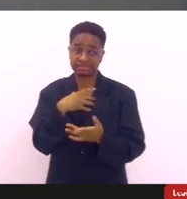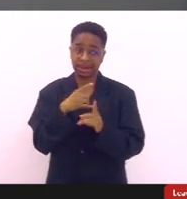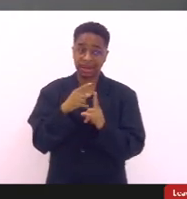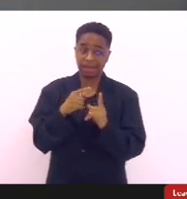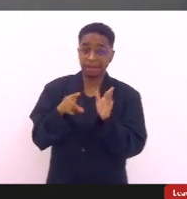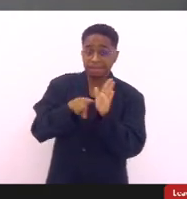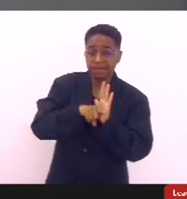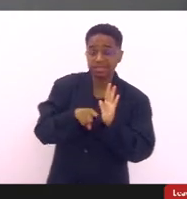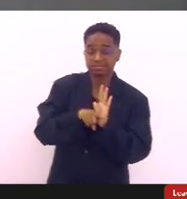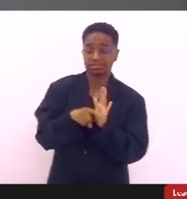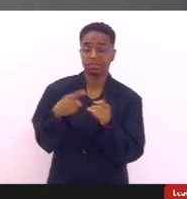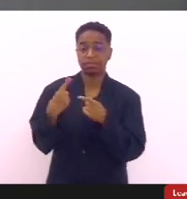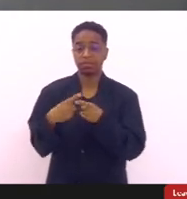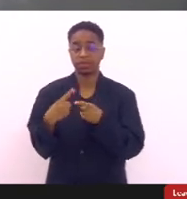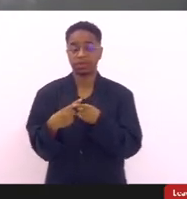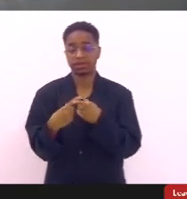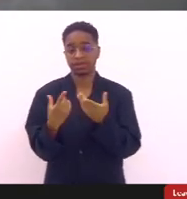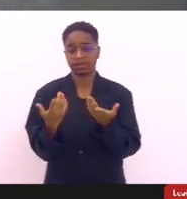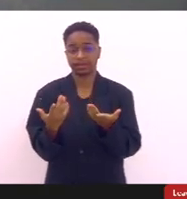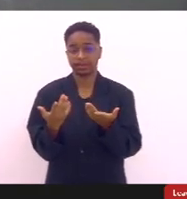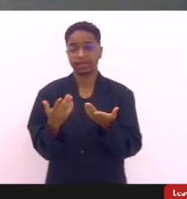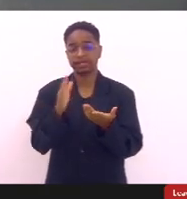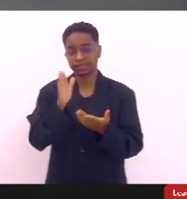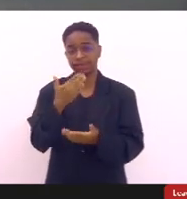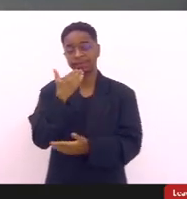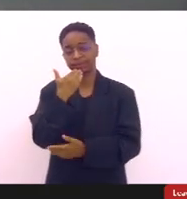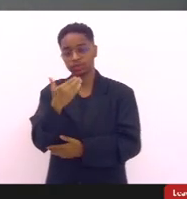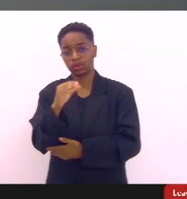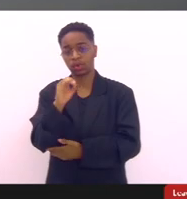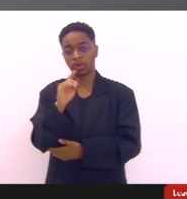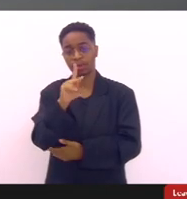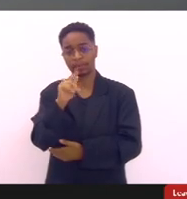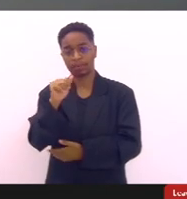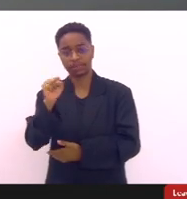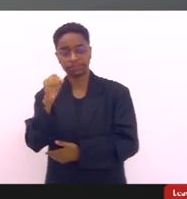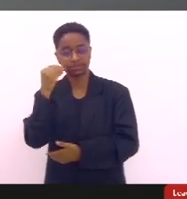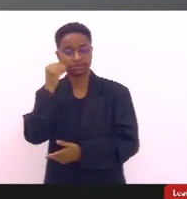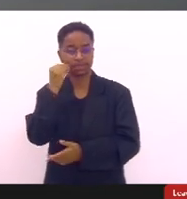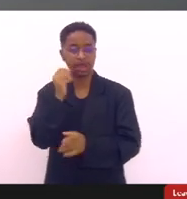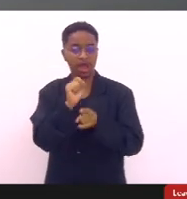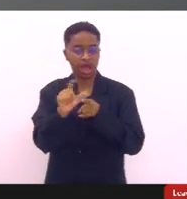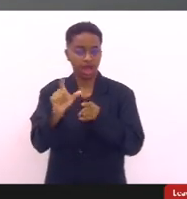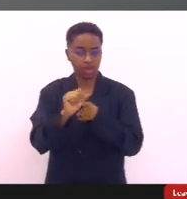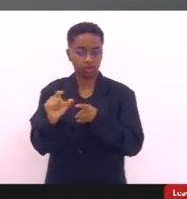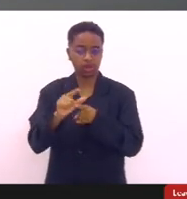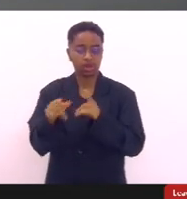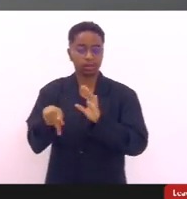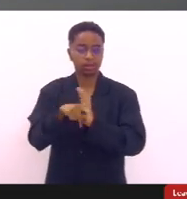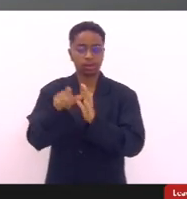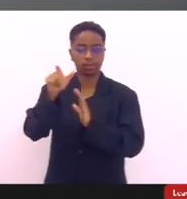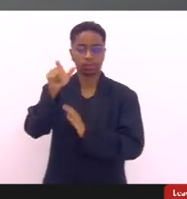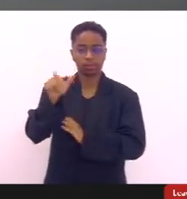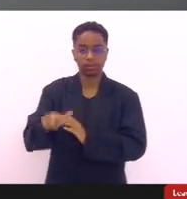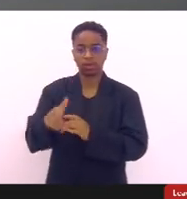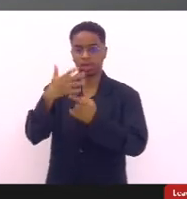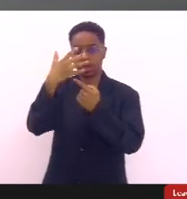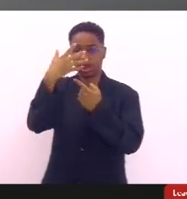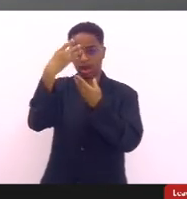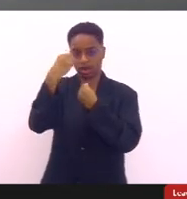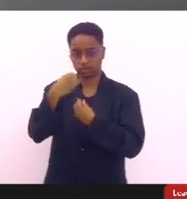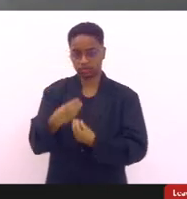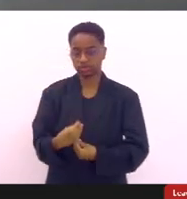da SES diga que já pediu a OPAS que alugue uma unidade móvel de raio-x